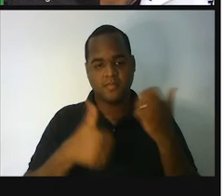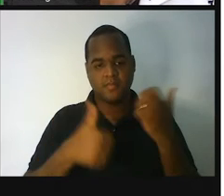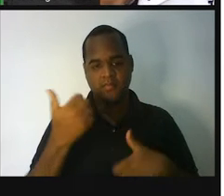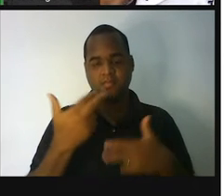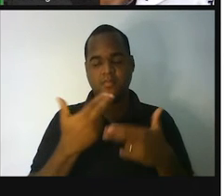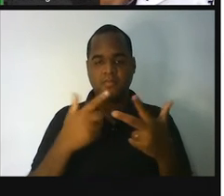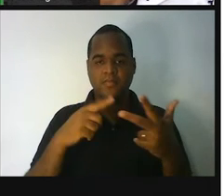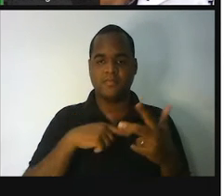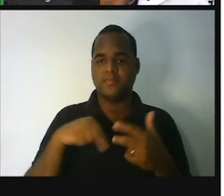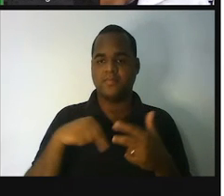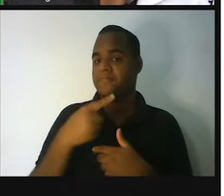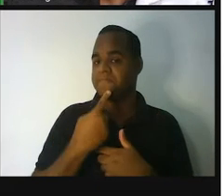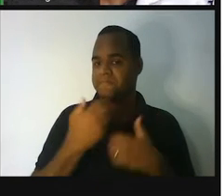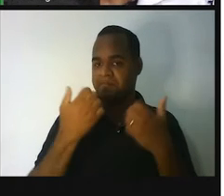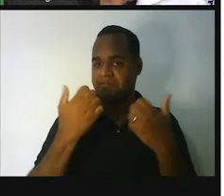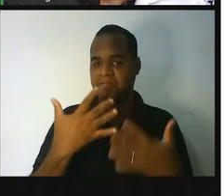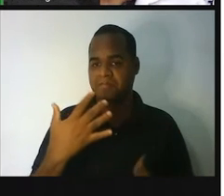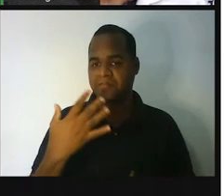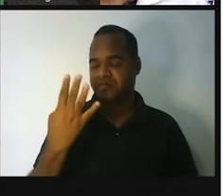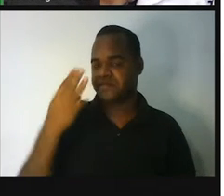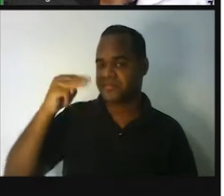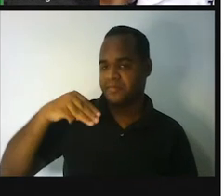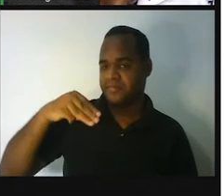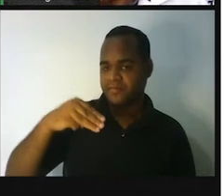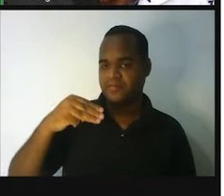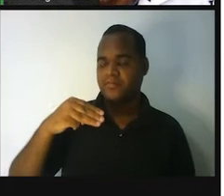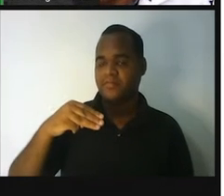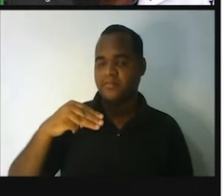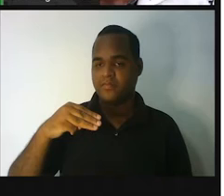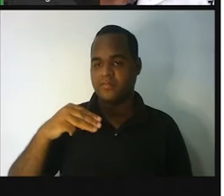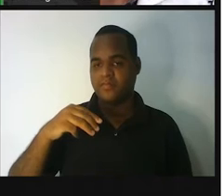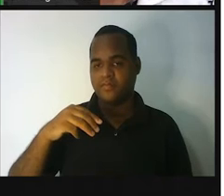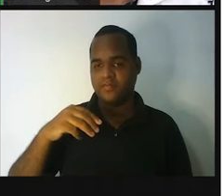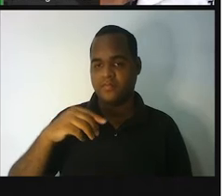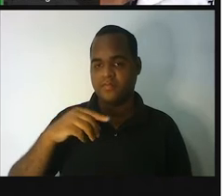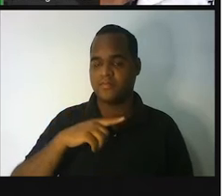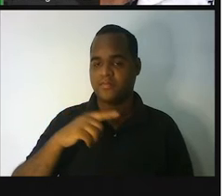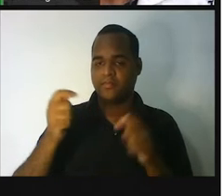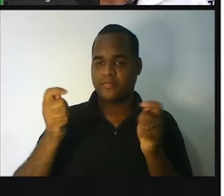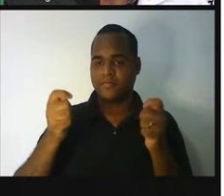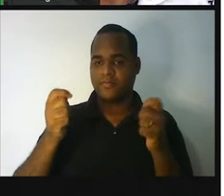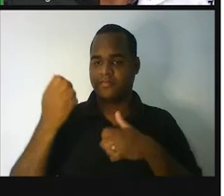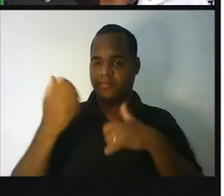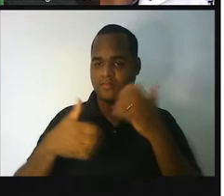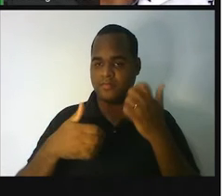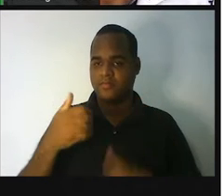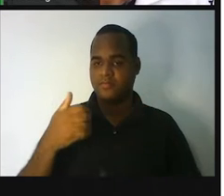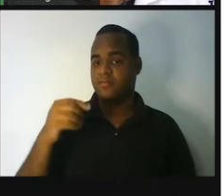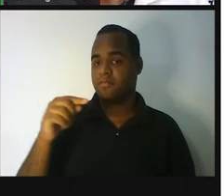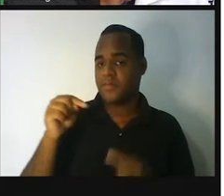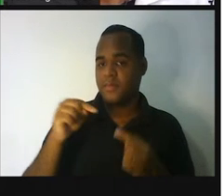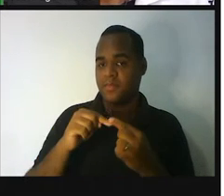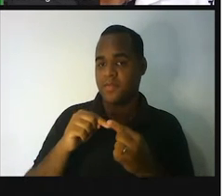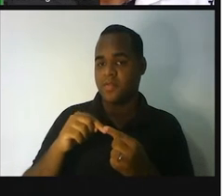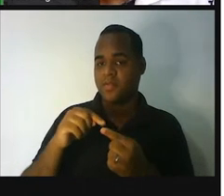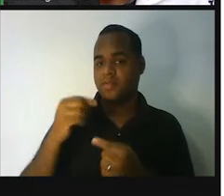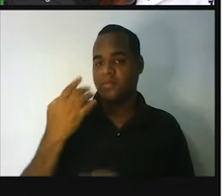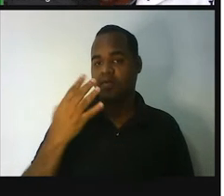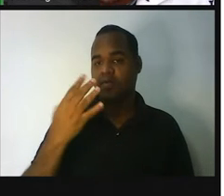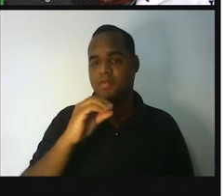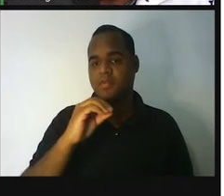e gente tá falando então por exemplo aqui ó quatro metros de comprimento é o mesmo quatro mil